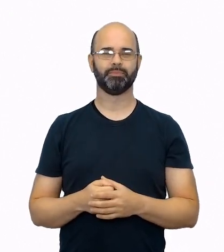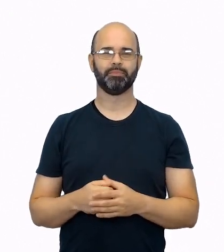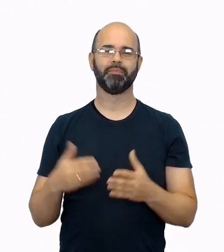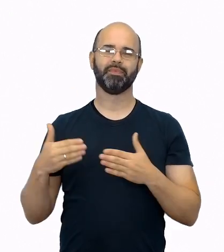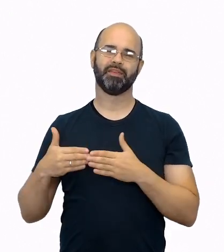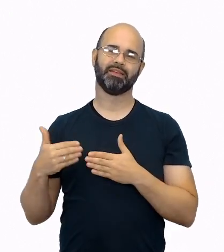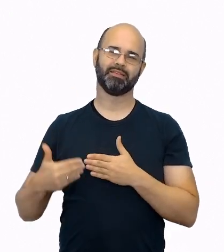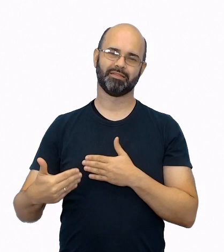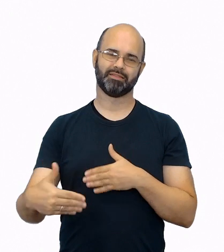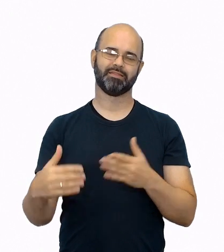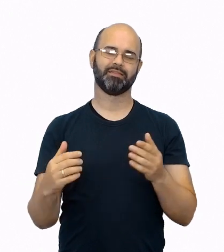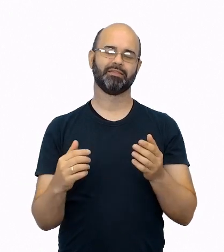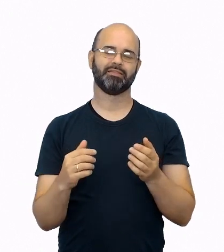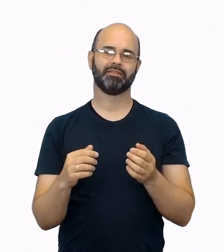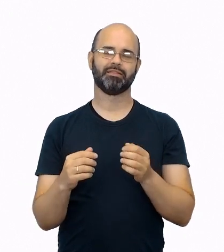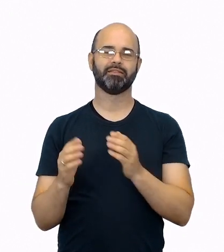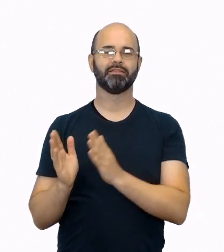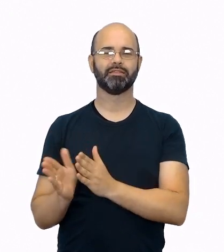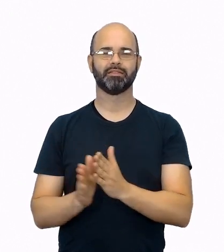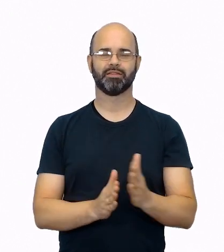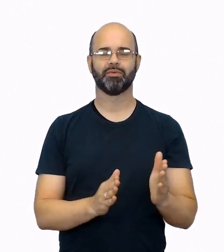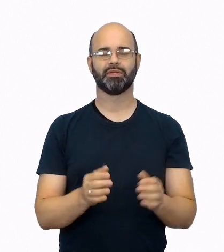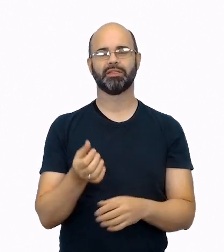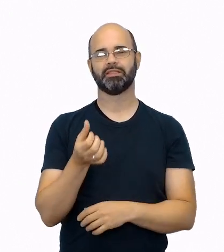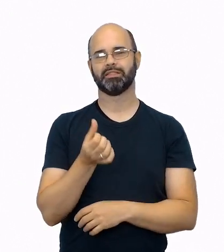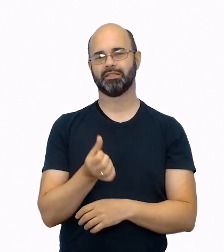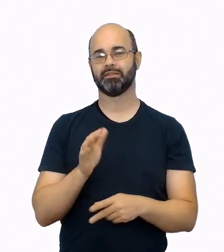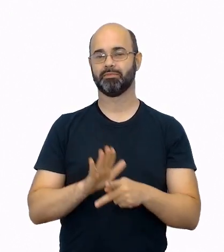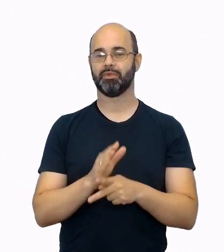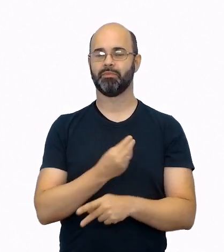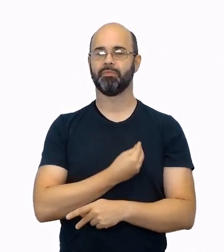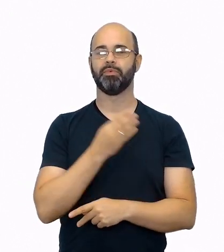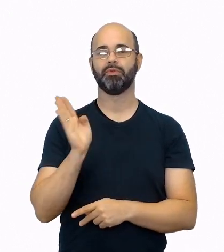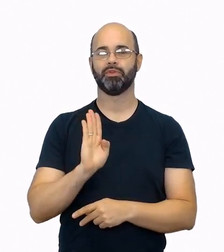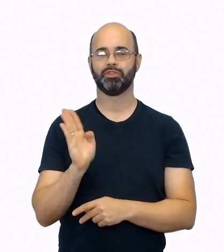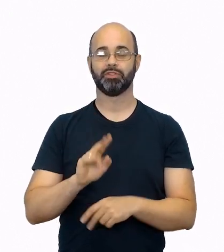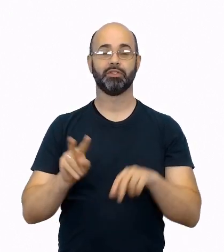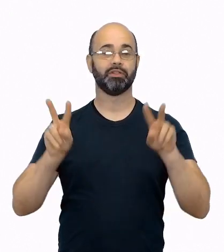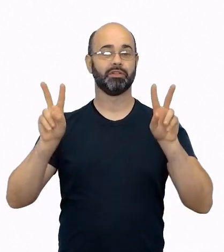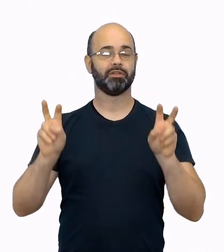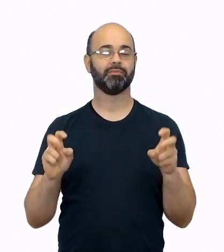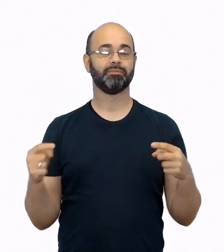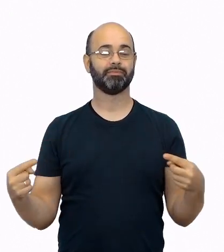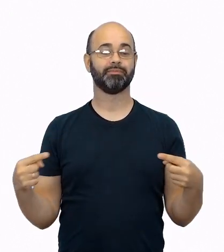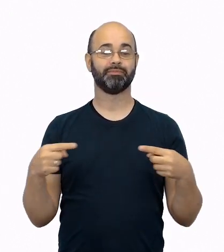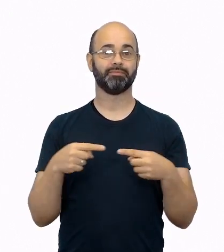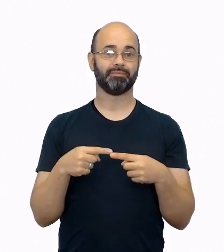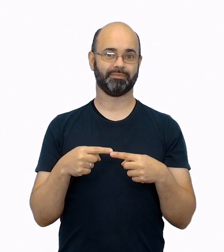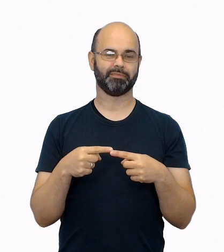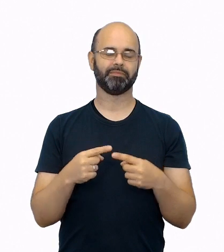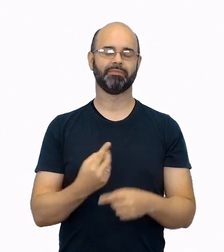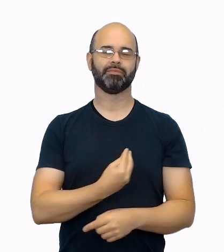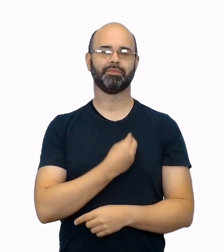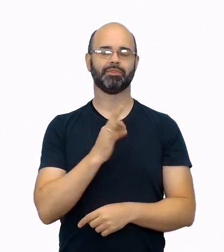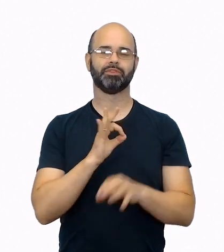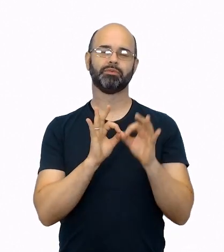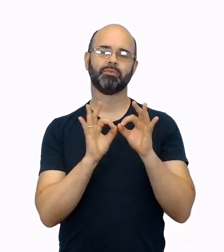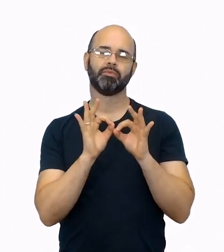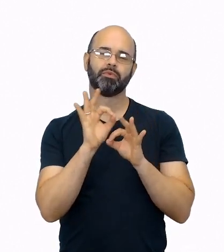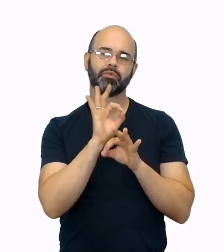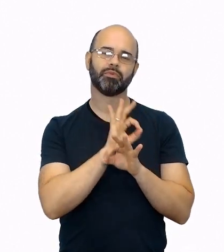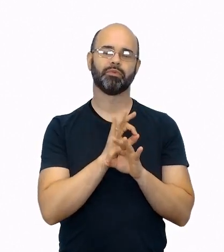sequência de atividade 6 de biologia. E a temática proposta para essa sequência está relacionada à biologia molecular e